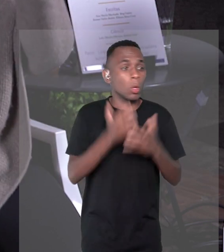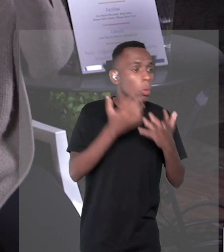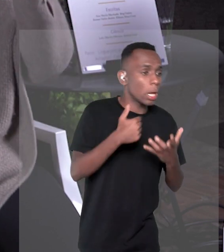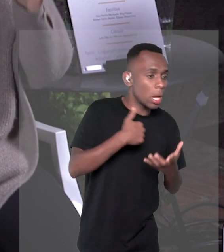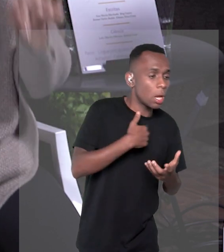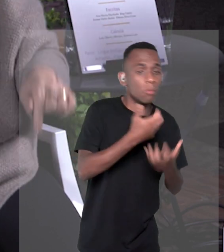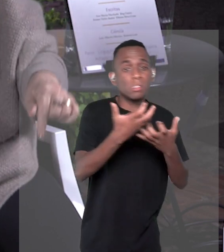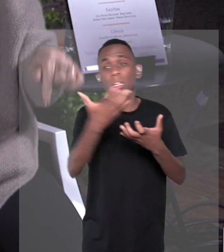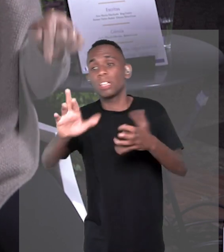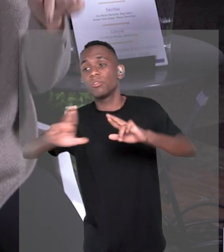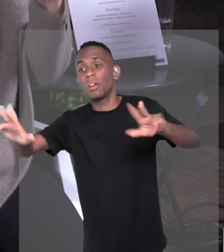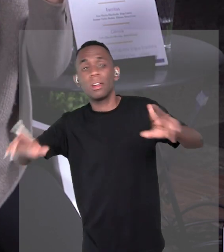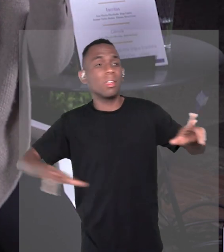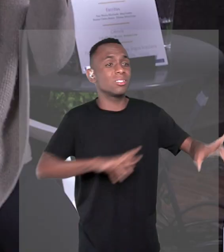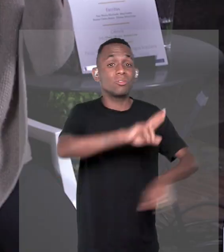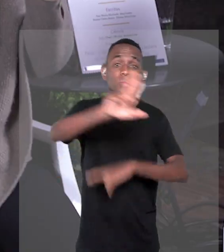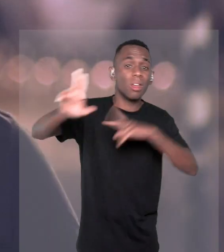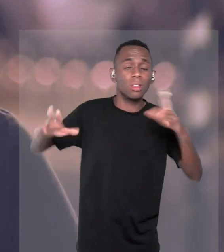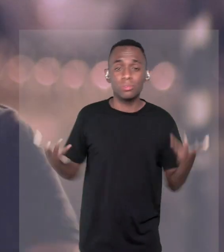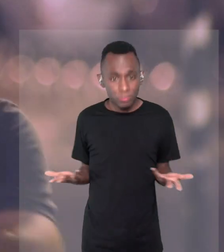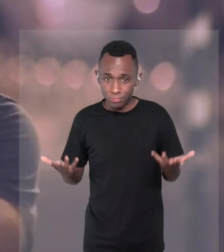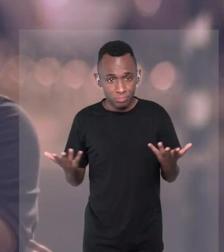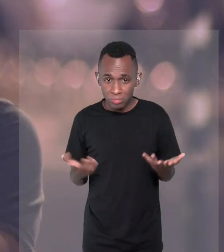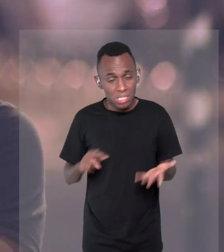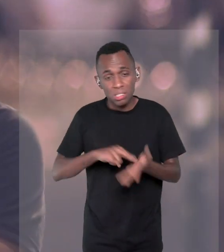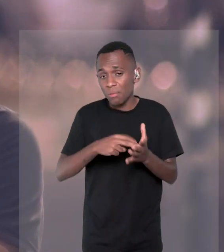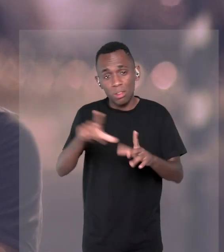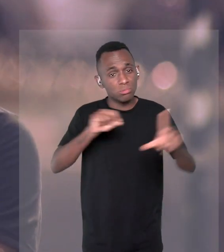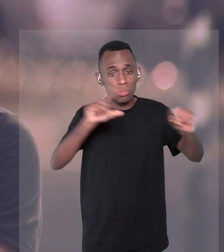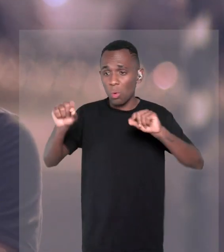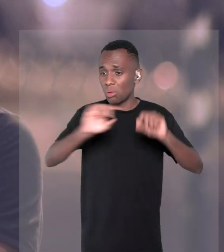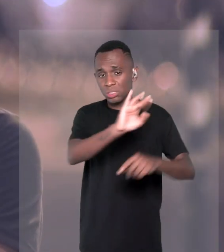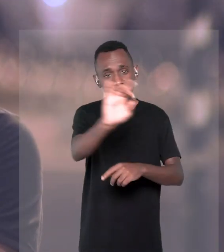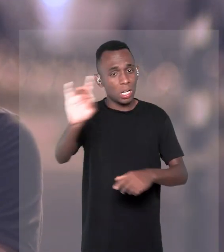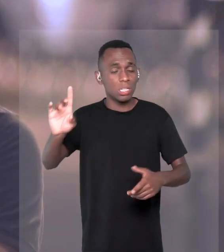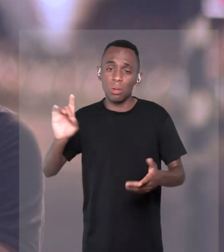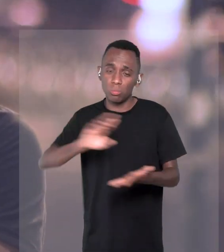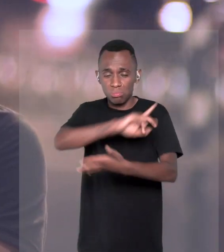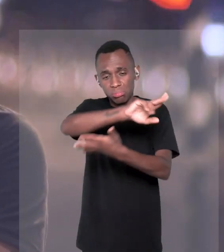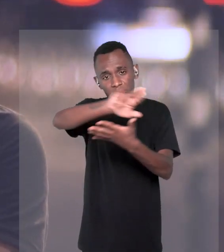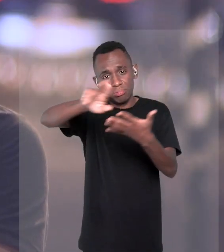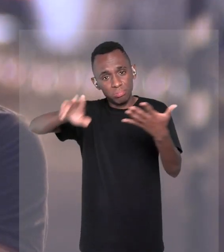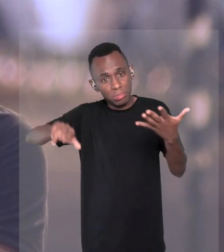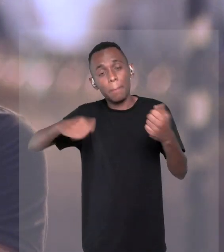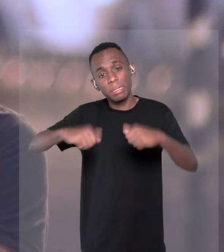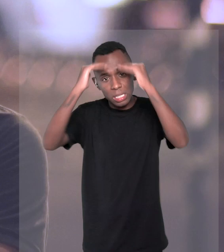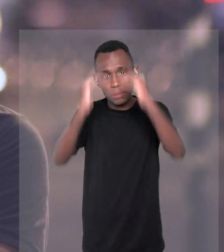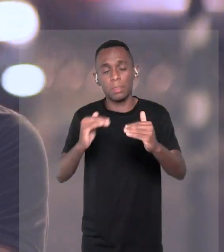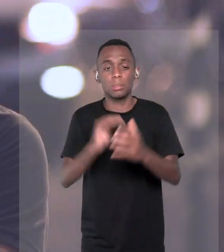do que está acontecendo e falando, acho eu, ou pelo menos essa é a intenção,